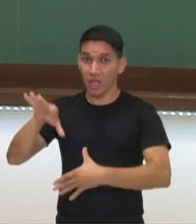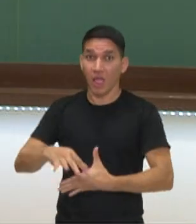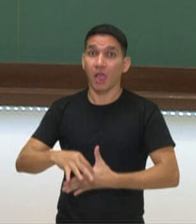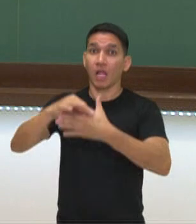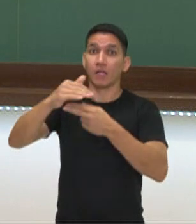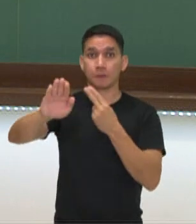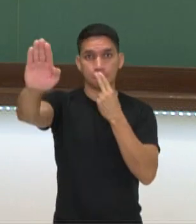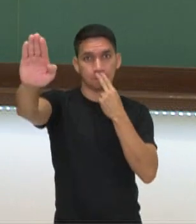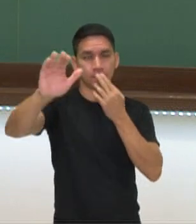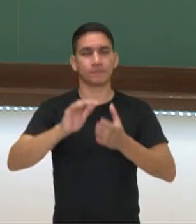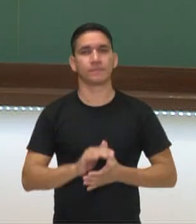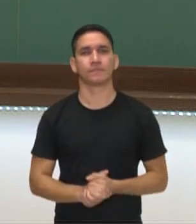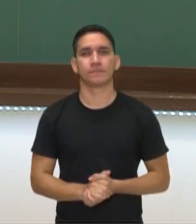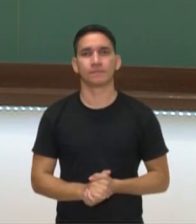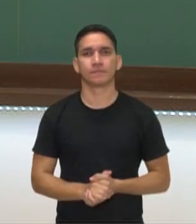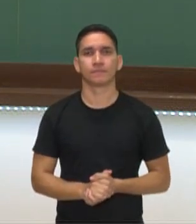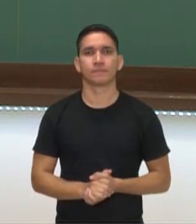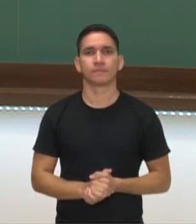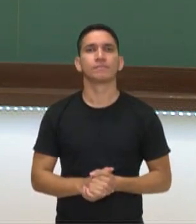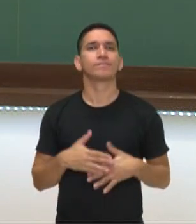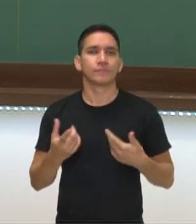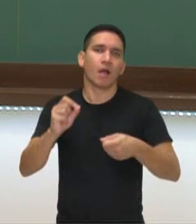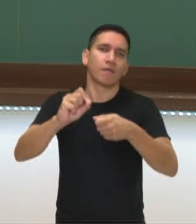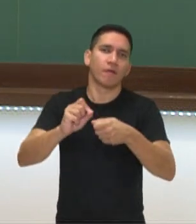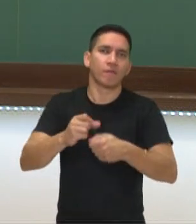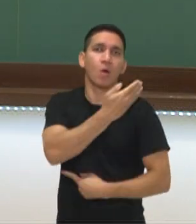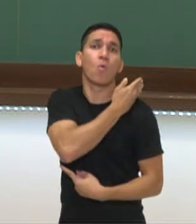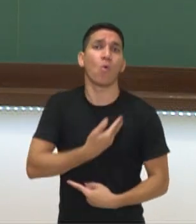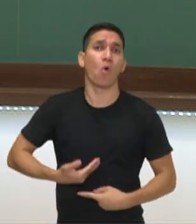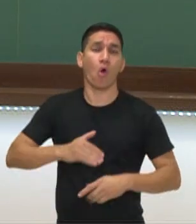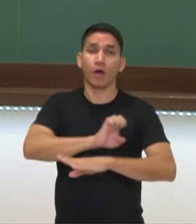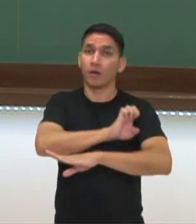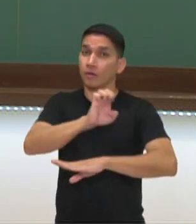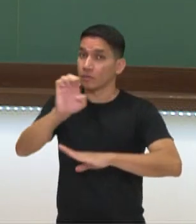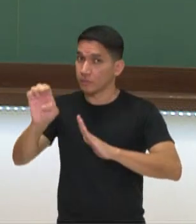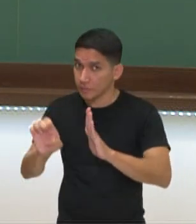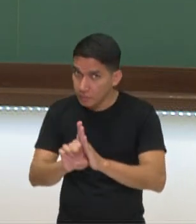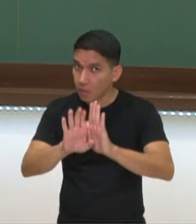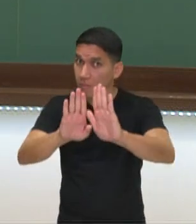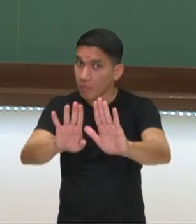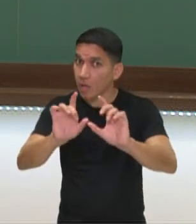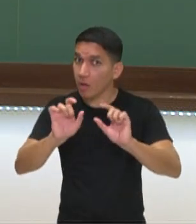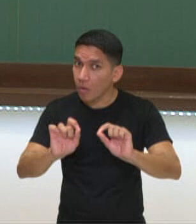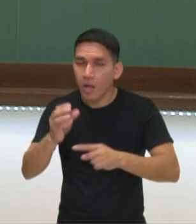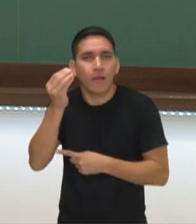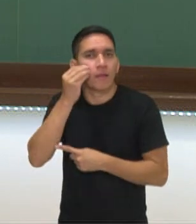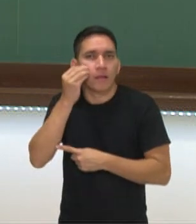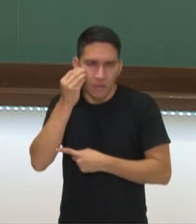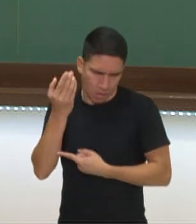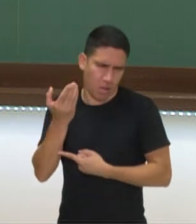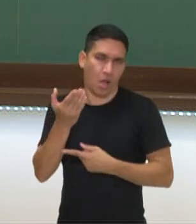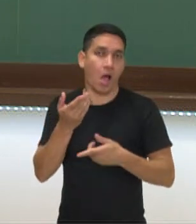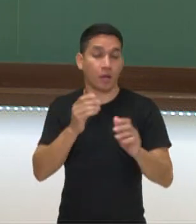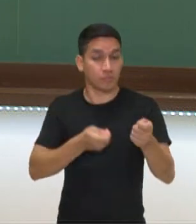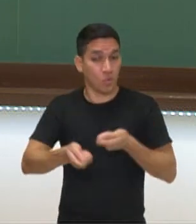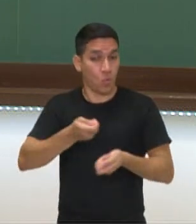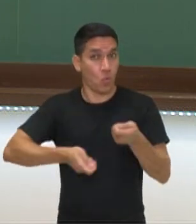liderado pelo Adolf Hitler, exercendo um governo totalitário, mas tentando, principalmente na área